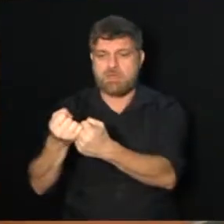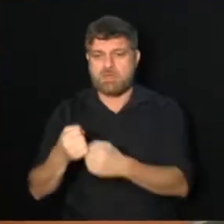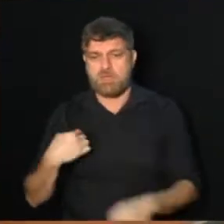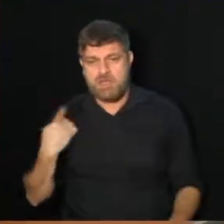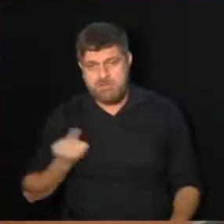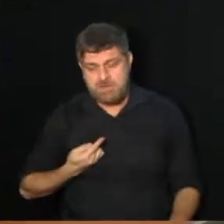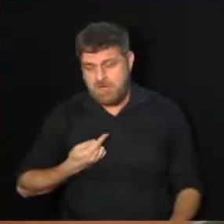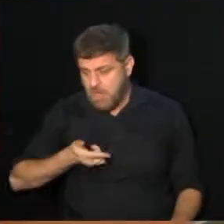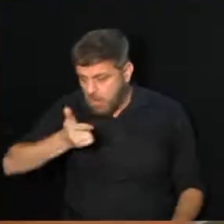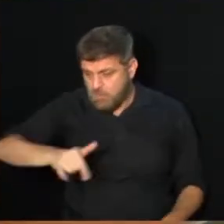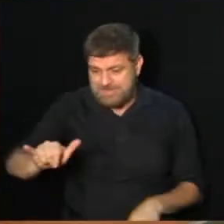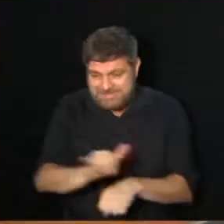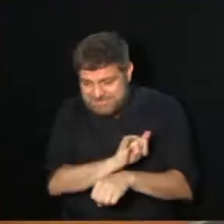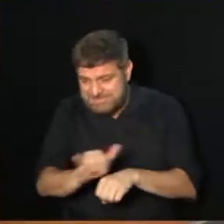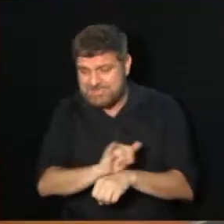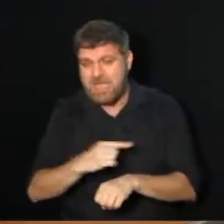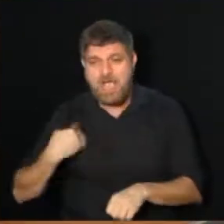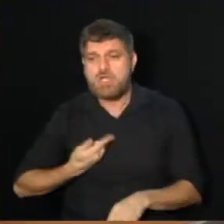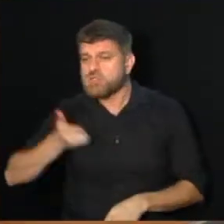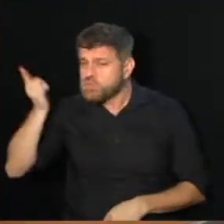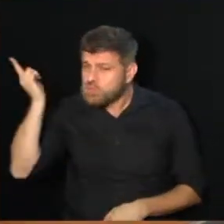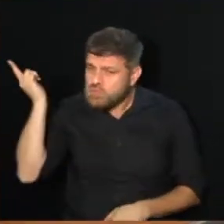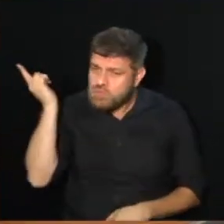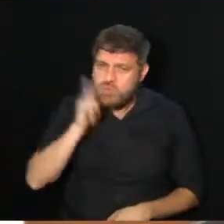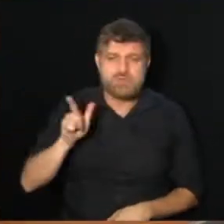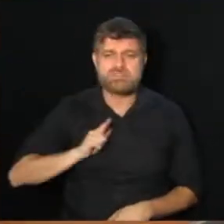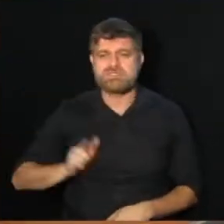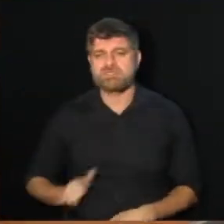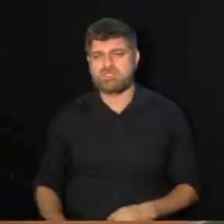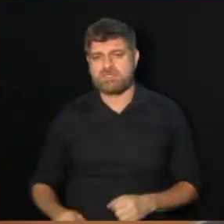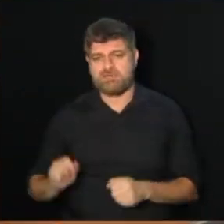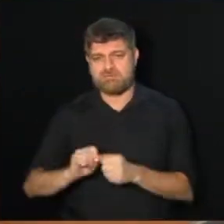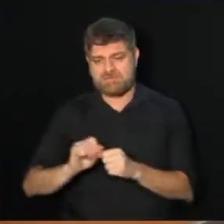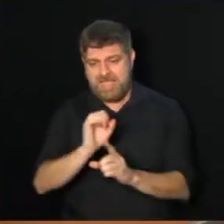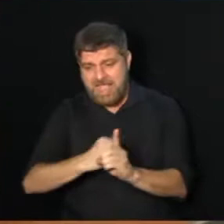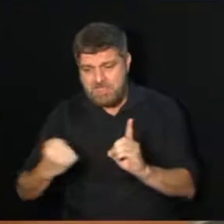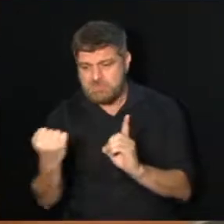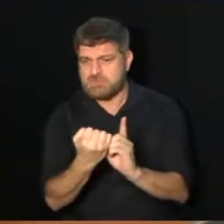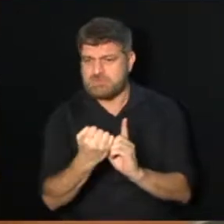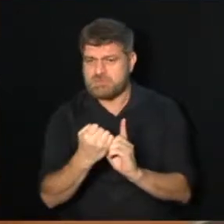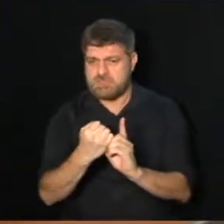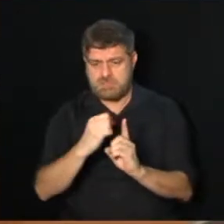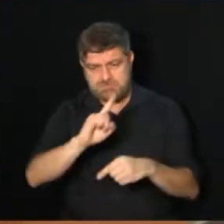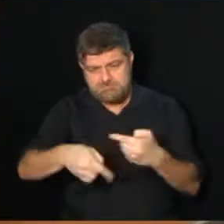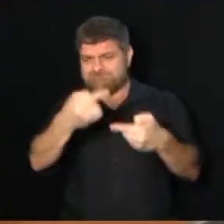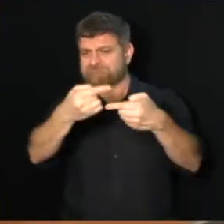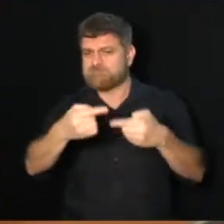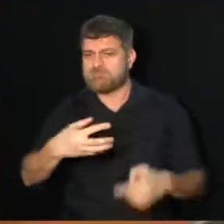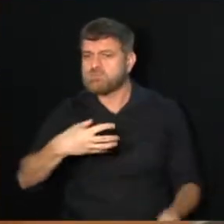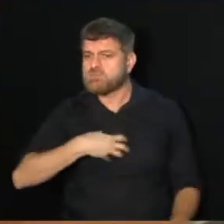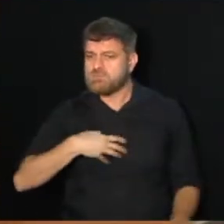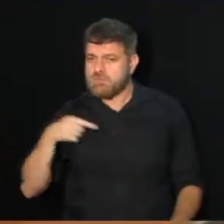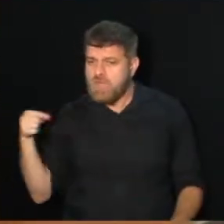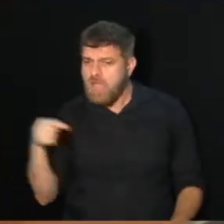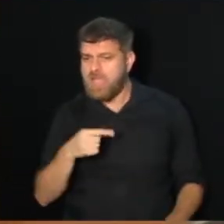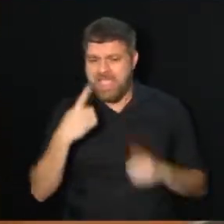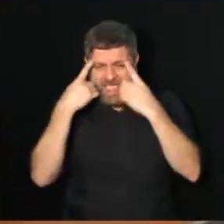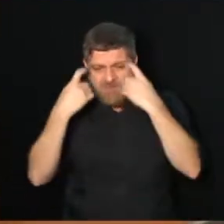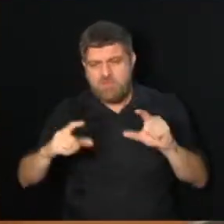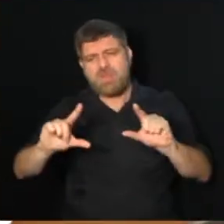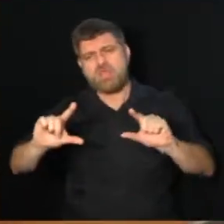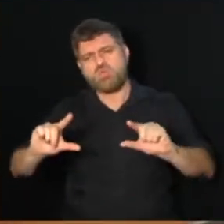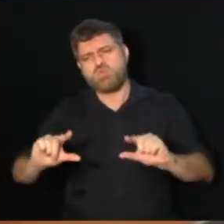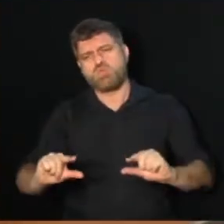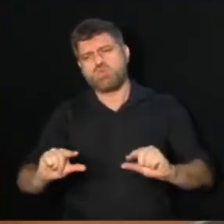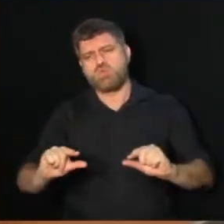ser mais um dos mecanismos que a gente vai ter para conseguir transformar a nossa sociedade de uma forma que ela fique menos violenta,